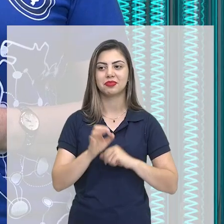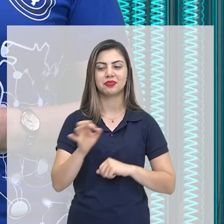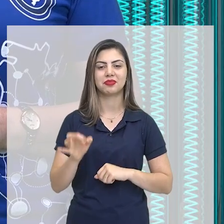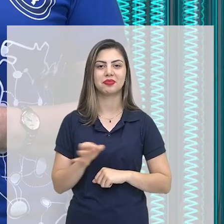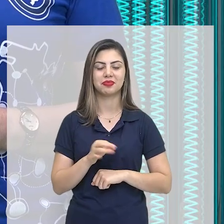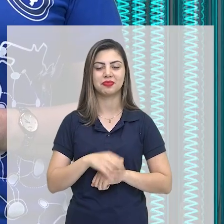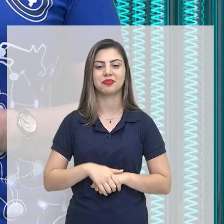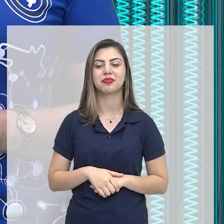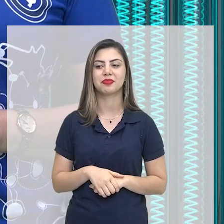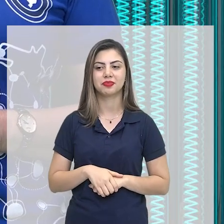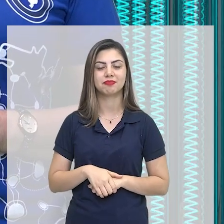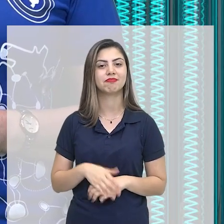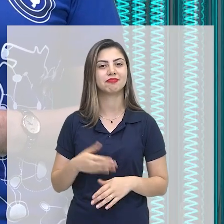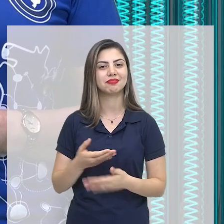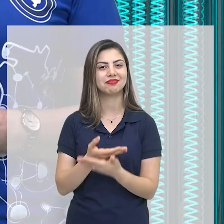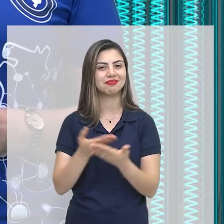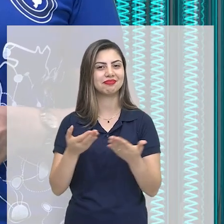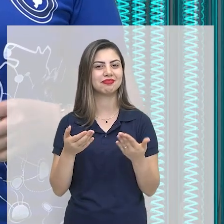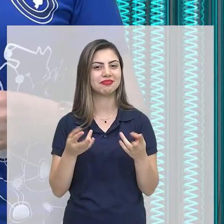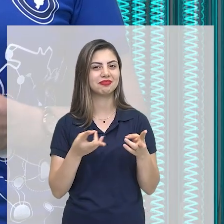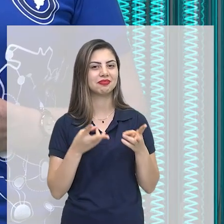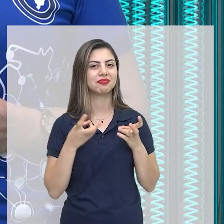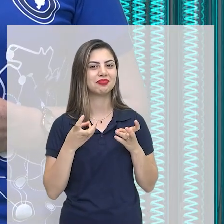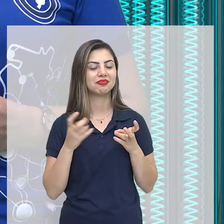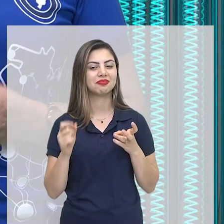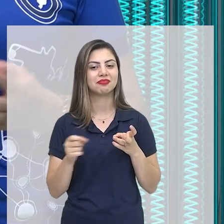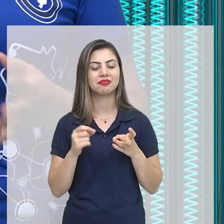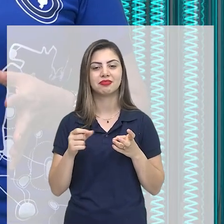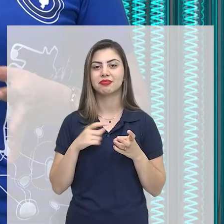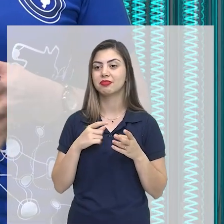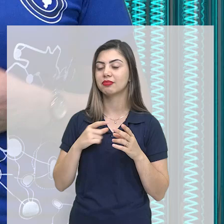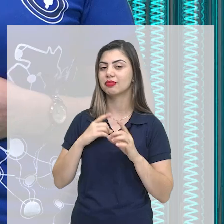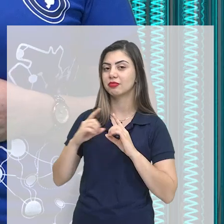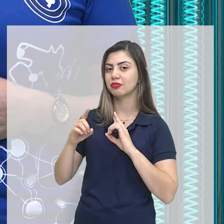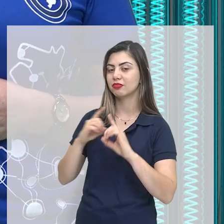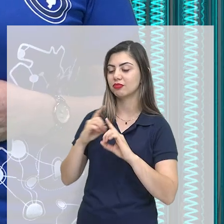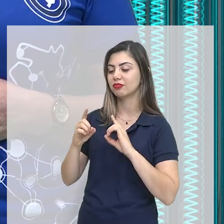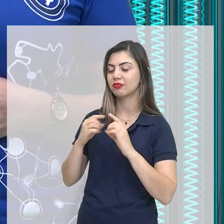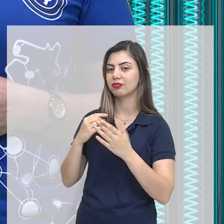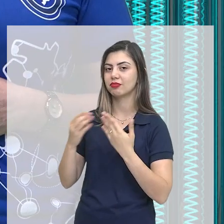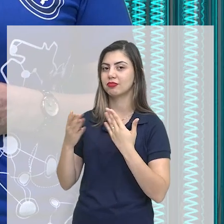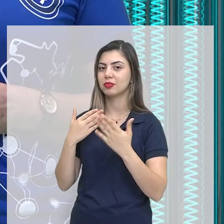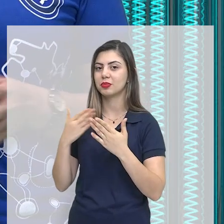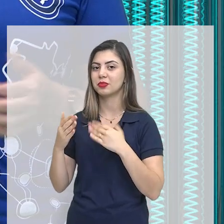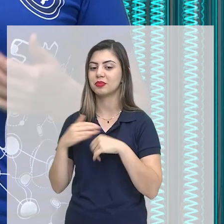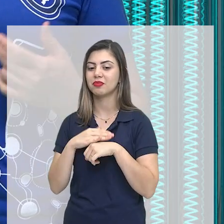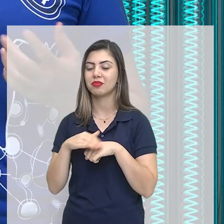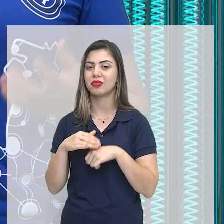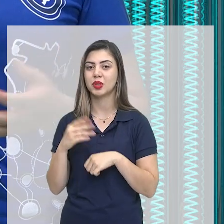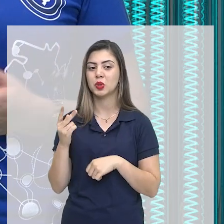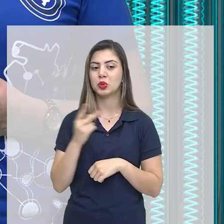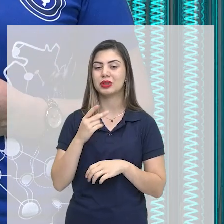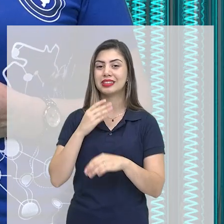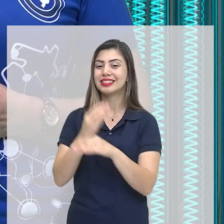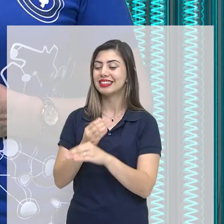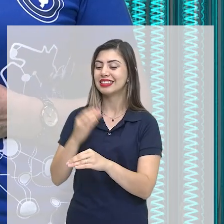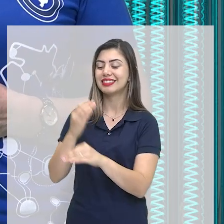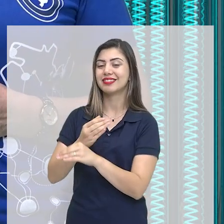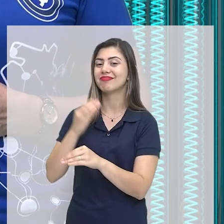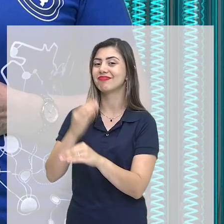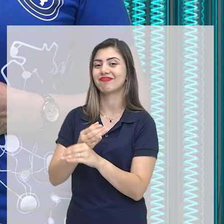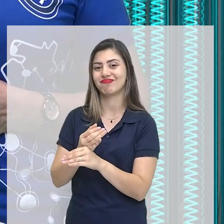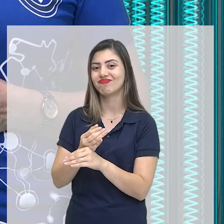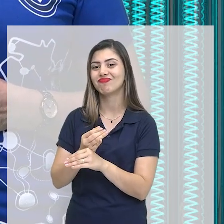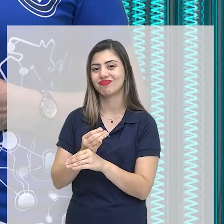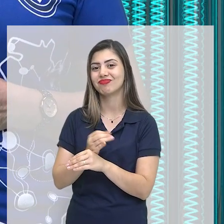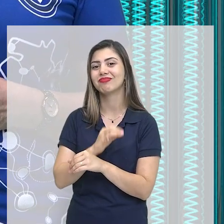mineiro. Então, vocês perceberam, que pelo diálogo, a conversa, nenhum entendeu o que o outro estava